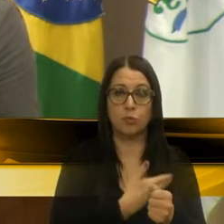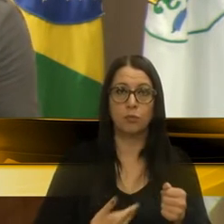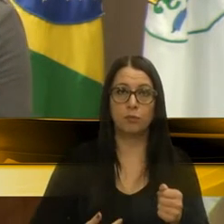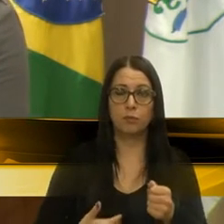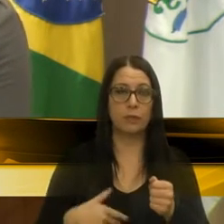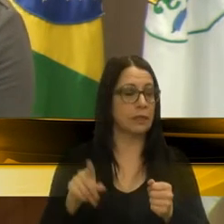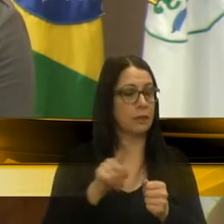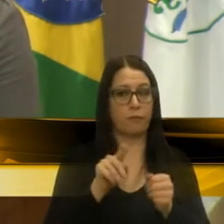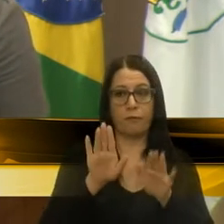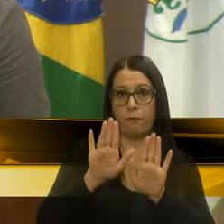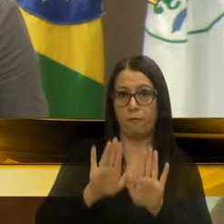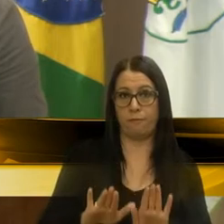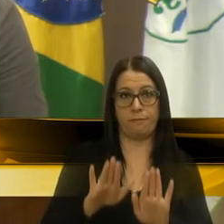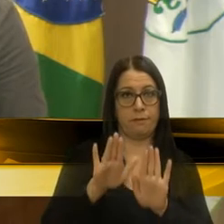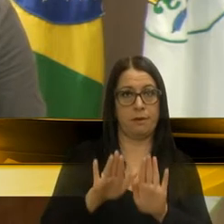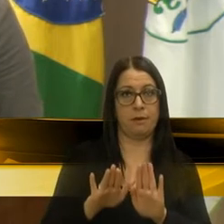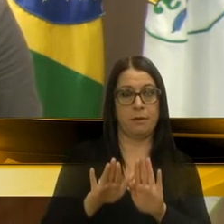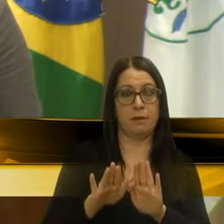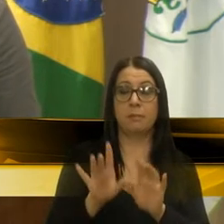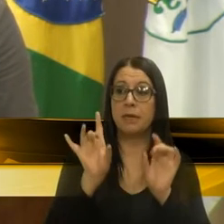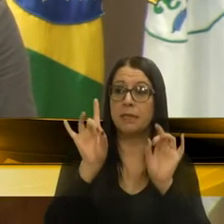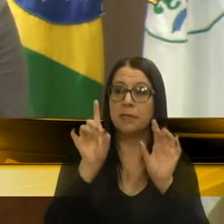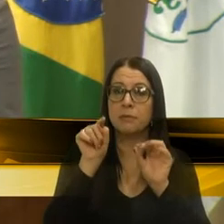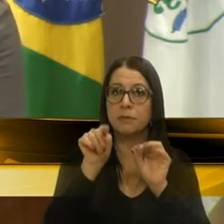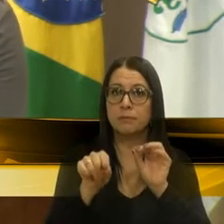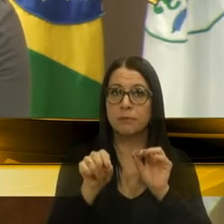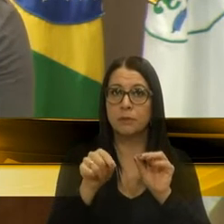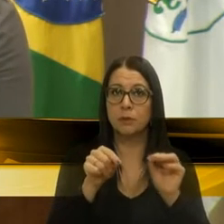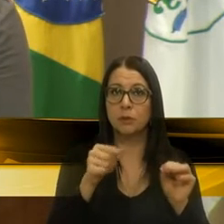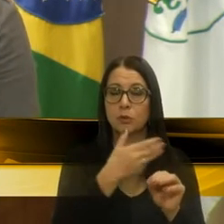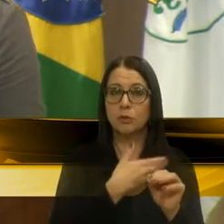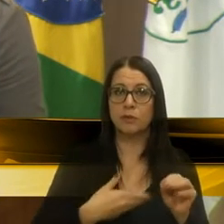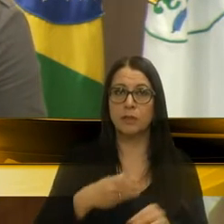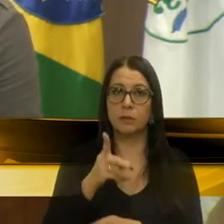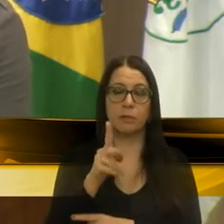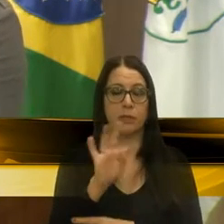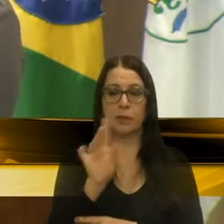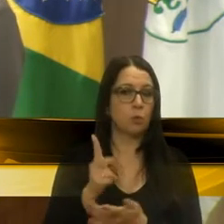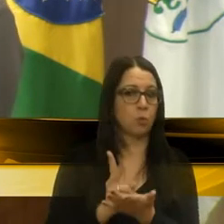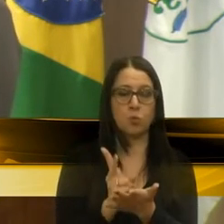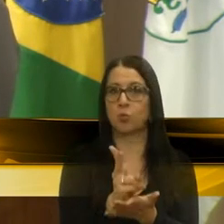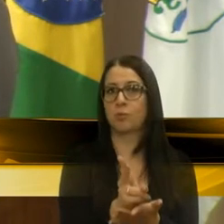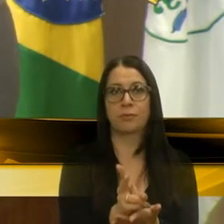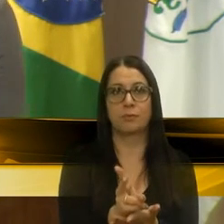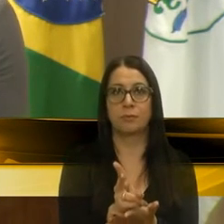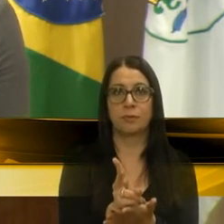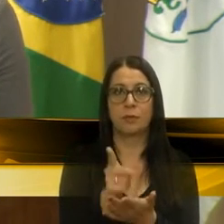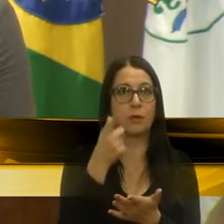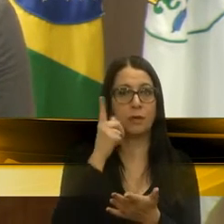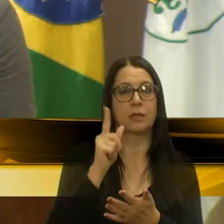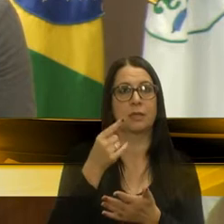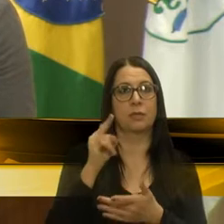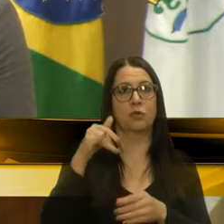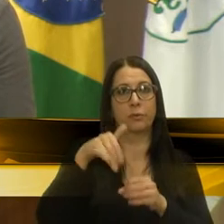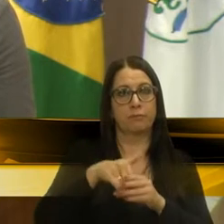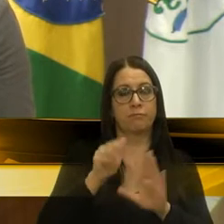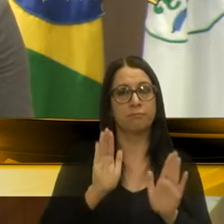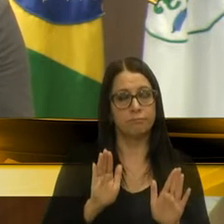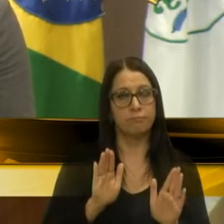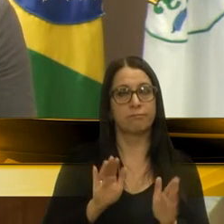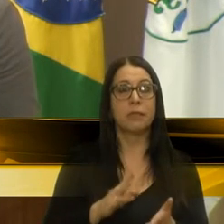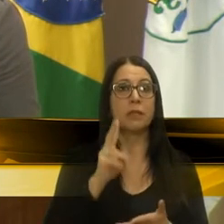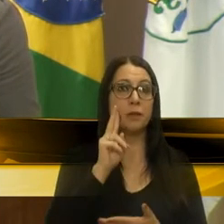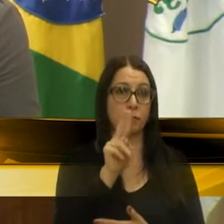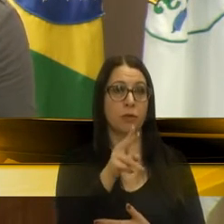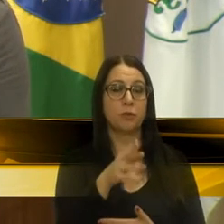não permanecessem, né, mas, em especial, né, o governo petista não continuasse, não vencesse, inclusive, a última eleição. Então, a gente